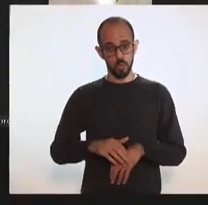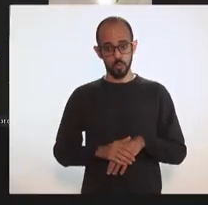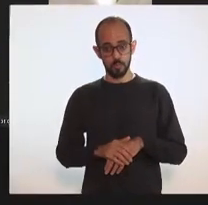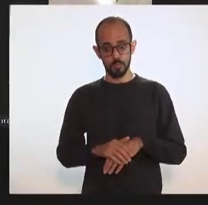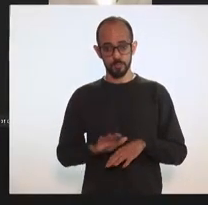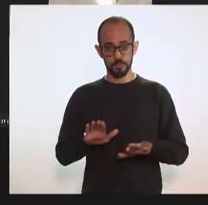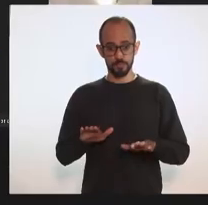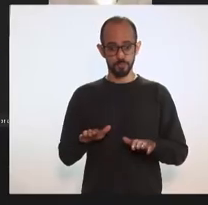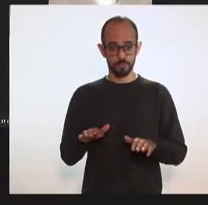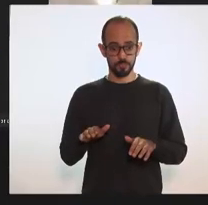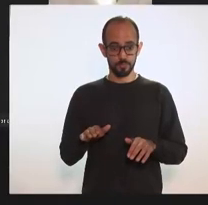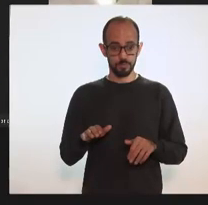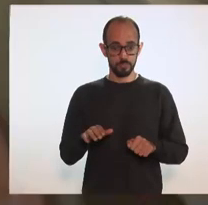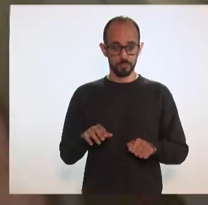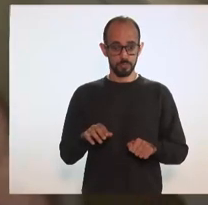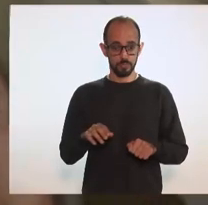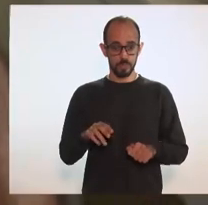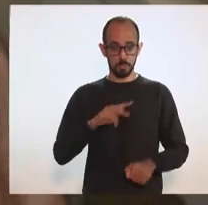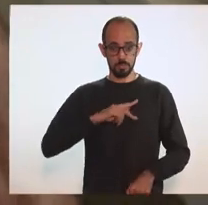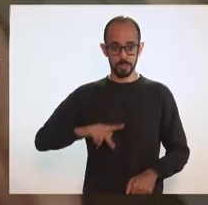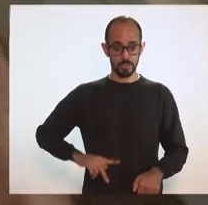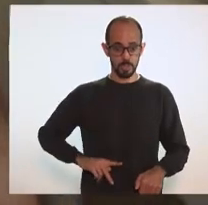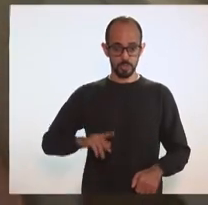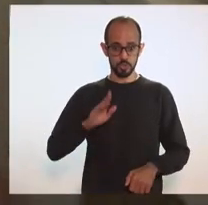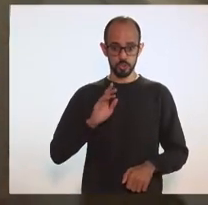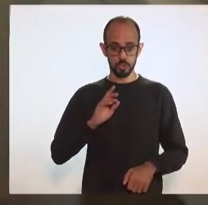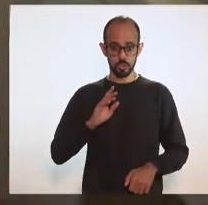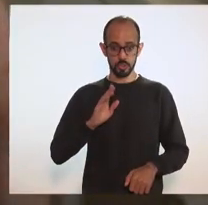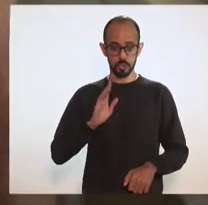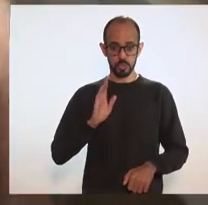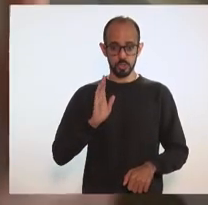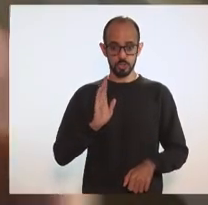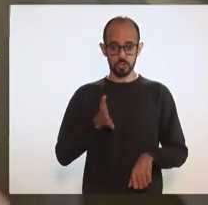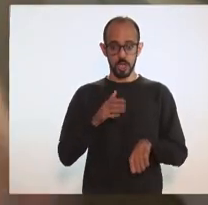Dete E aí